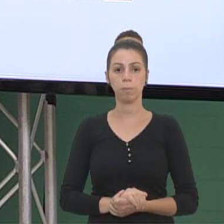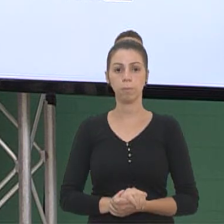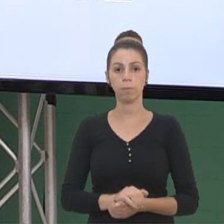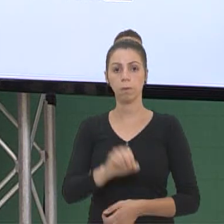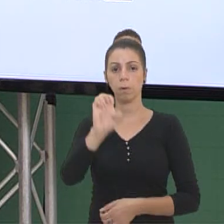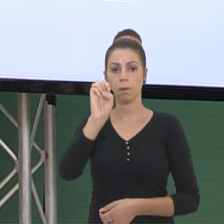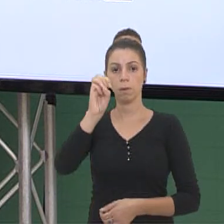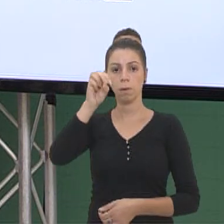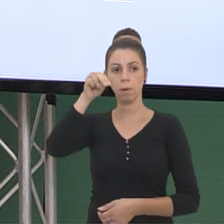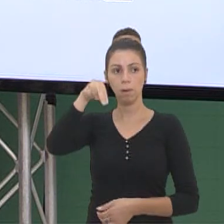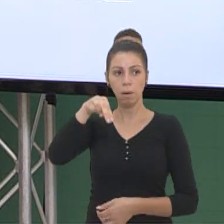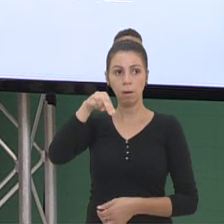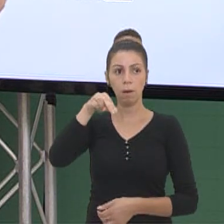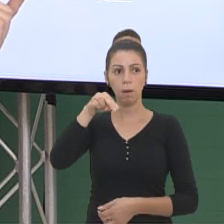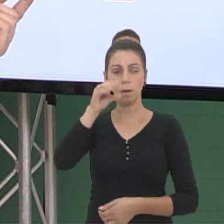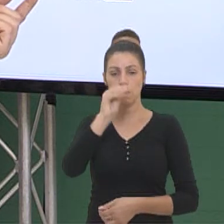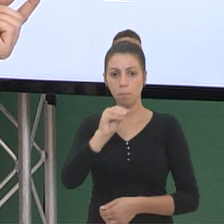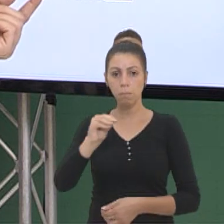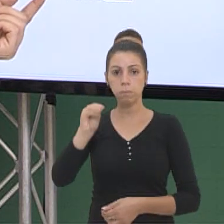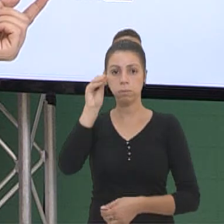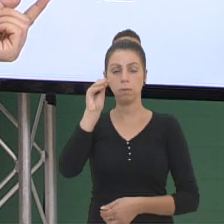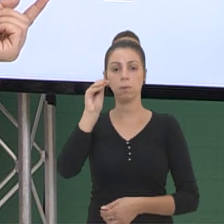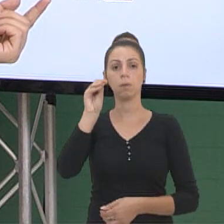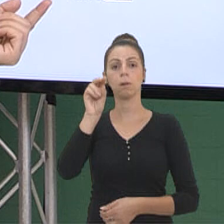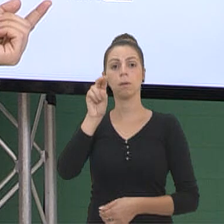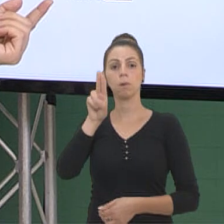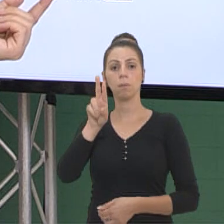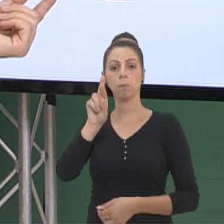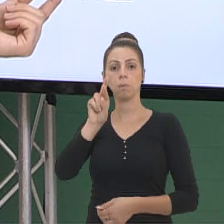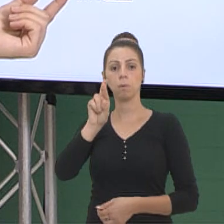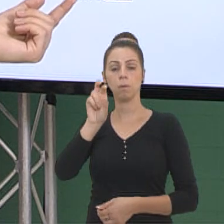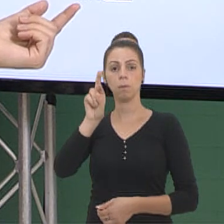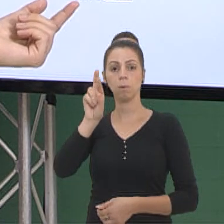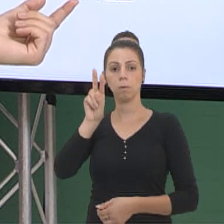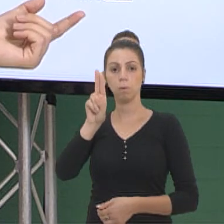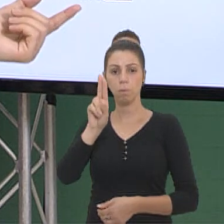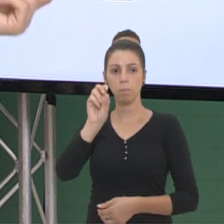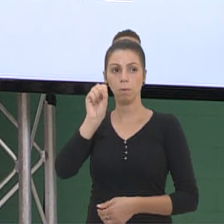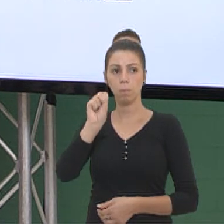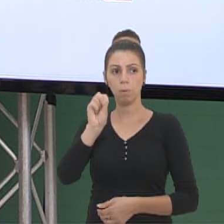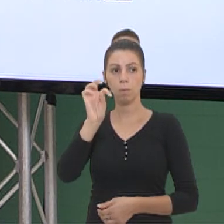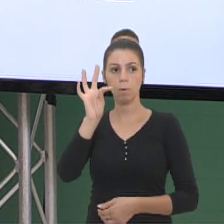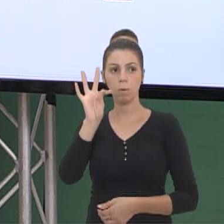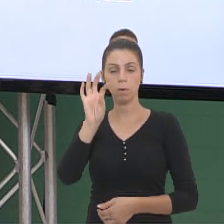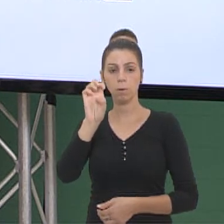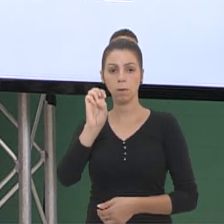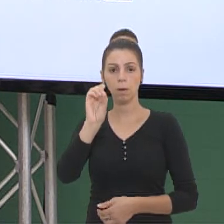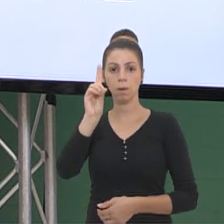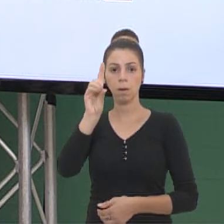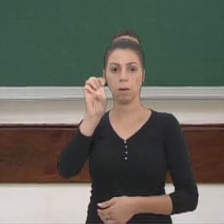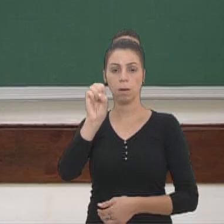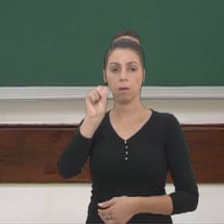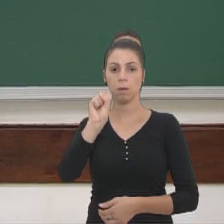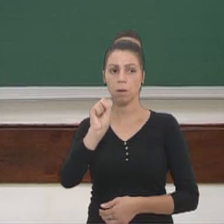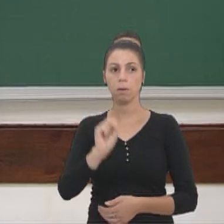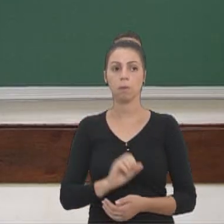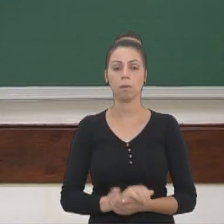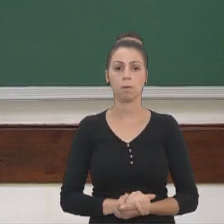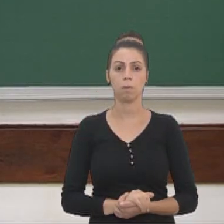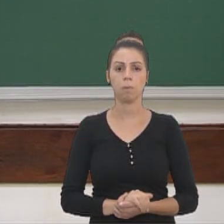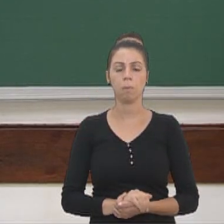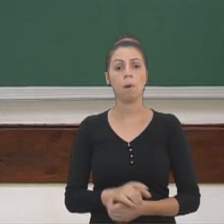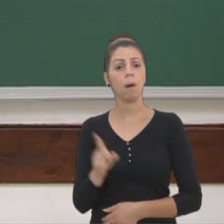para ustedes, ou seja, o exemplo no hablen. Então aqui vocês